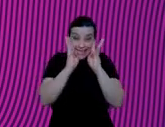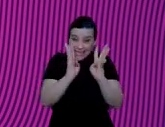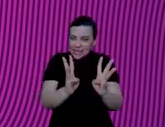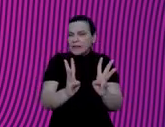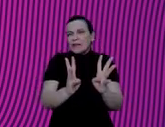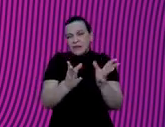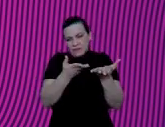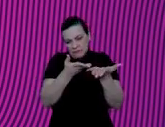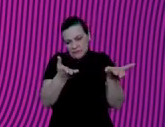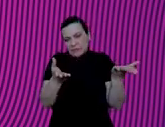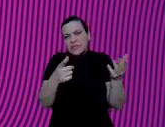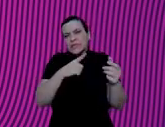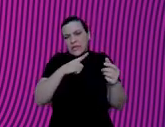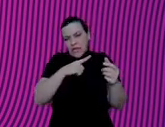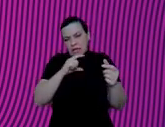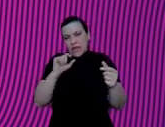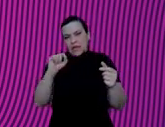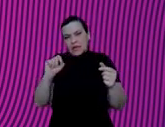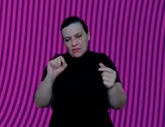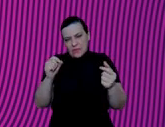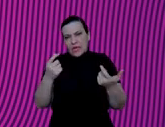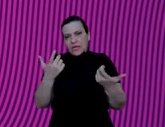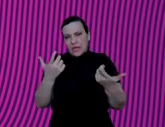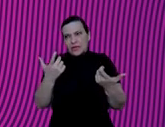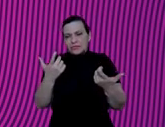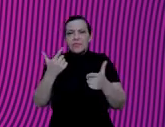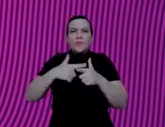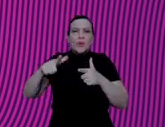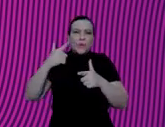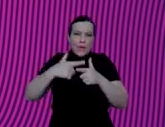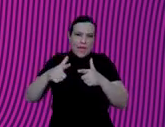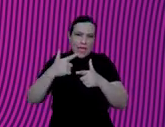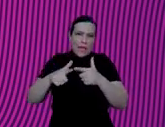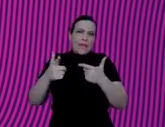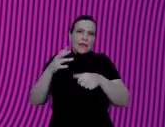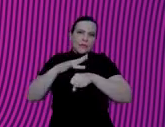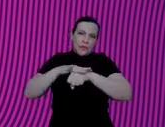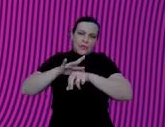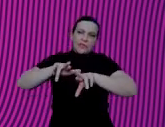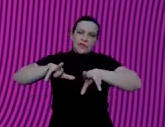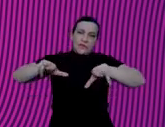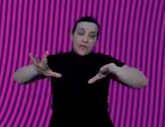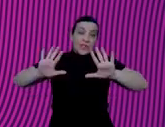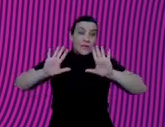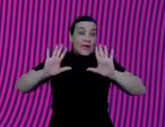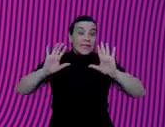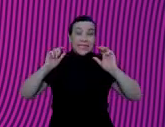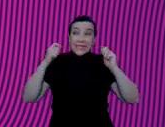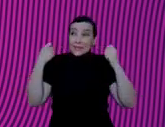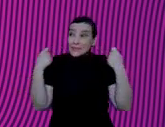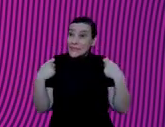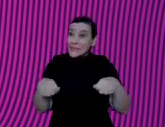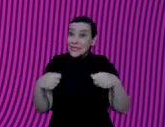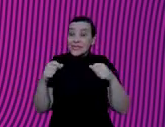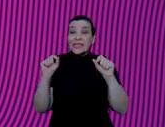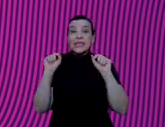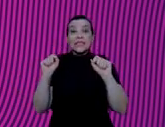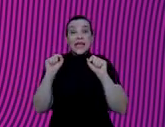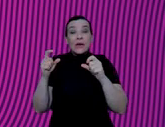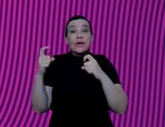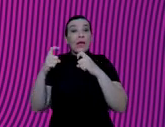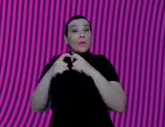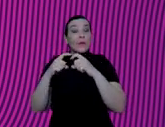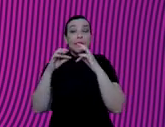casos mais complexos, mas essa estrutura ela precisa estar presente no médico de saúde da família, na atenção